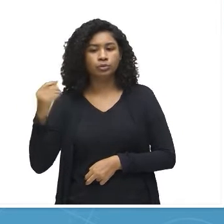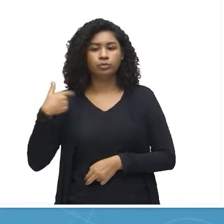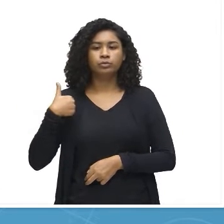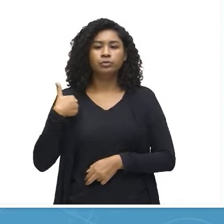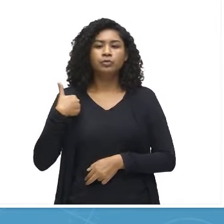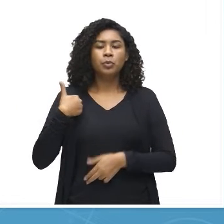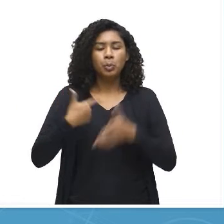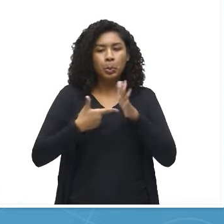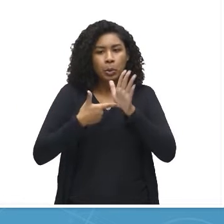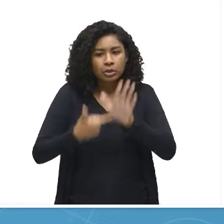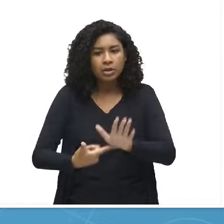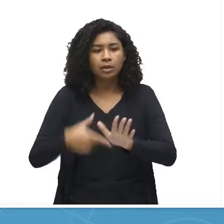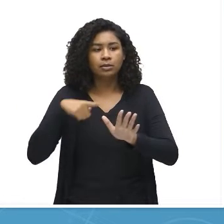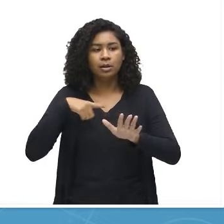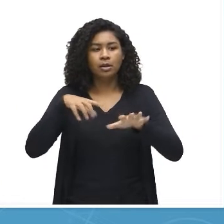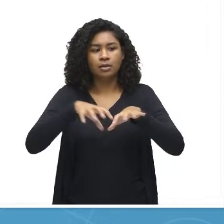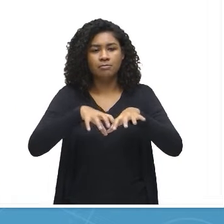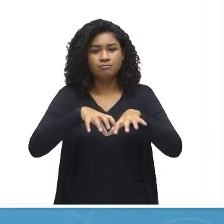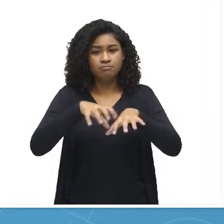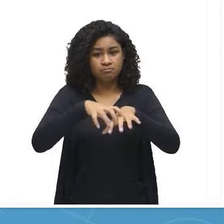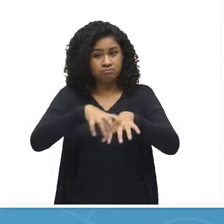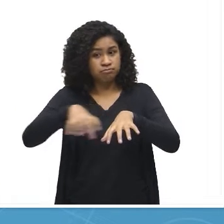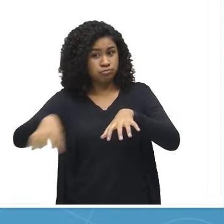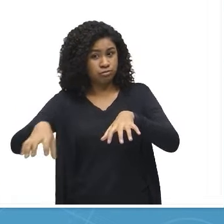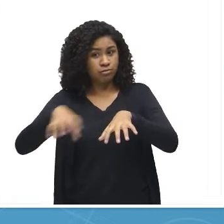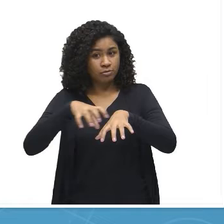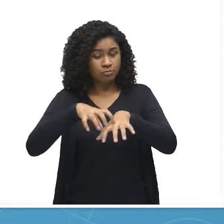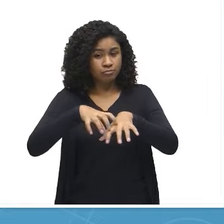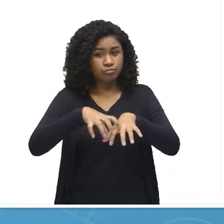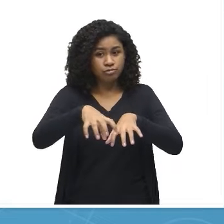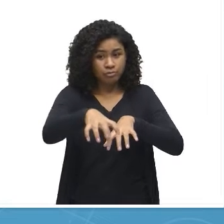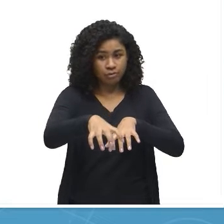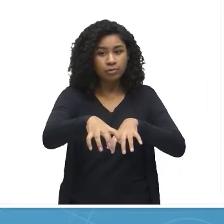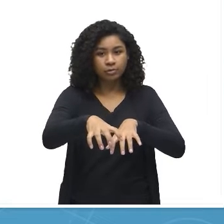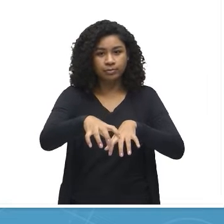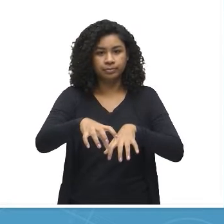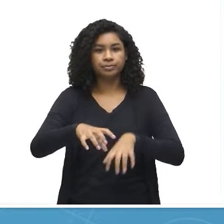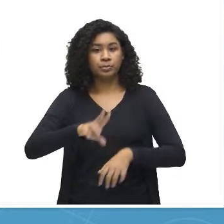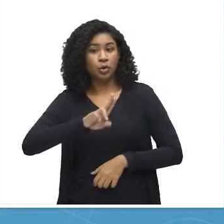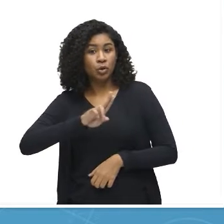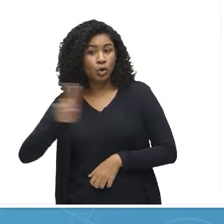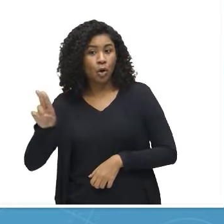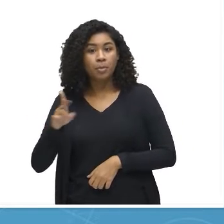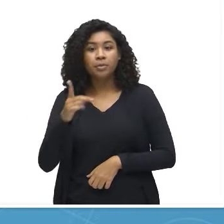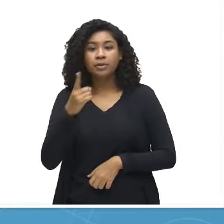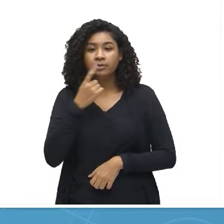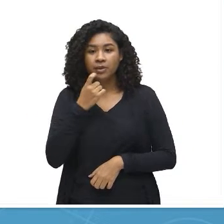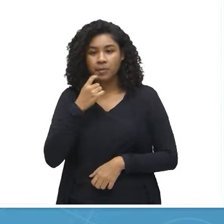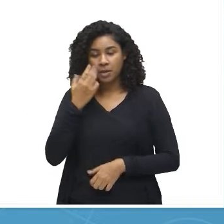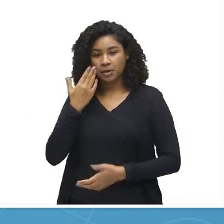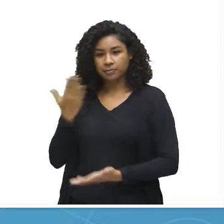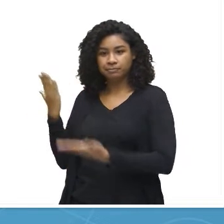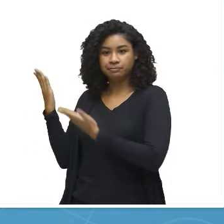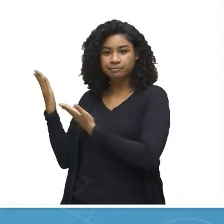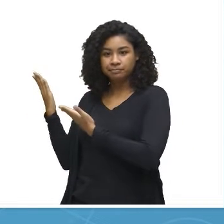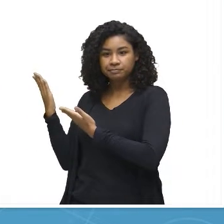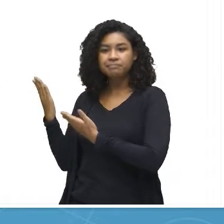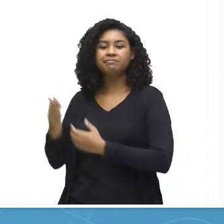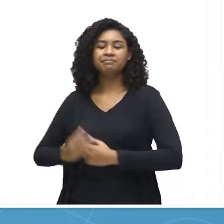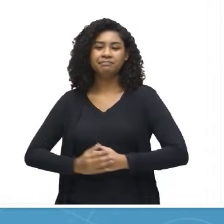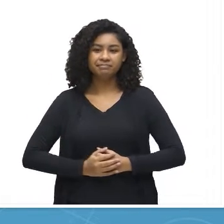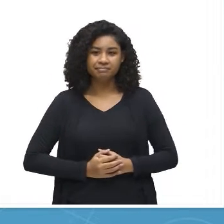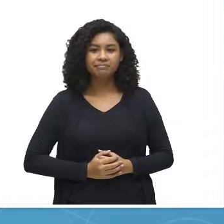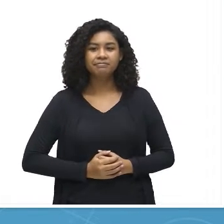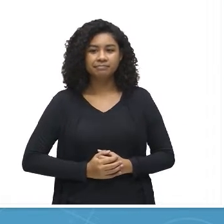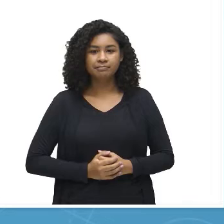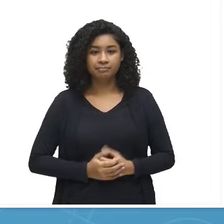duas dinastias, a dinastia Merovingia e a dinastia Carolíngia, certo? E a gente vai falar agora